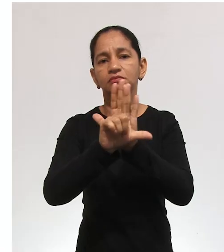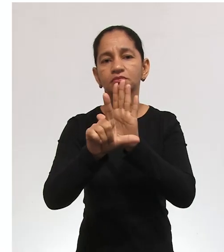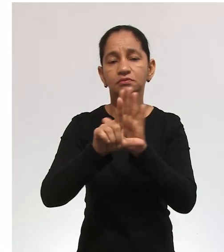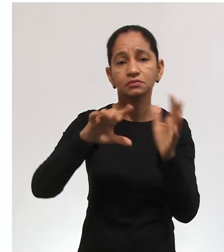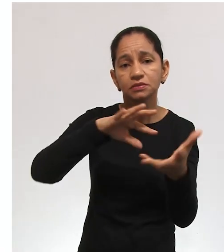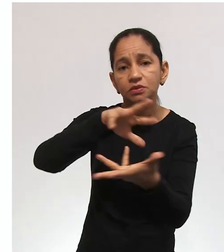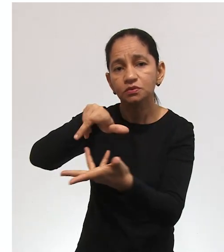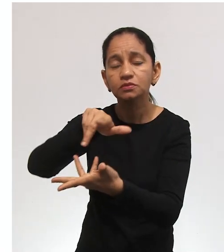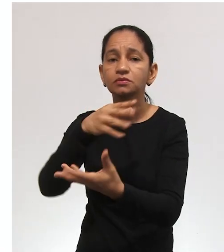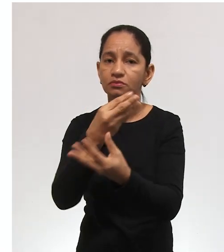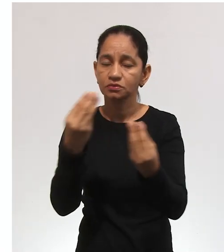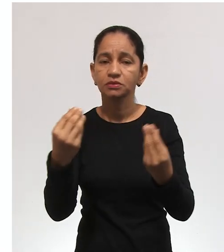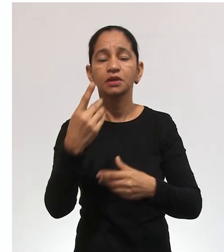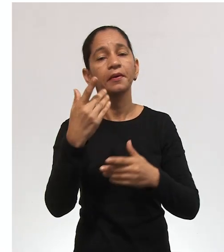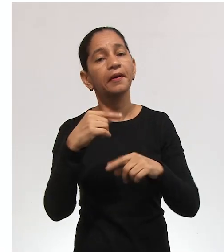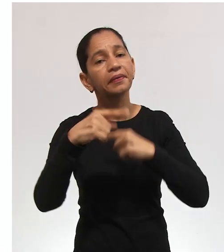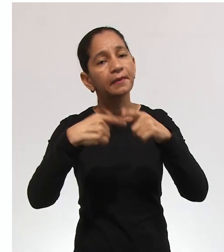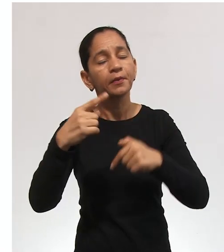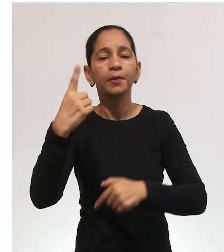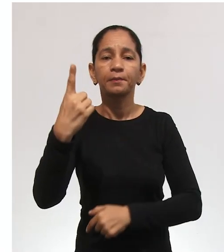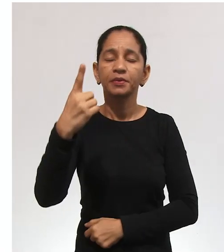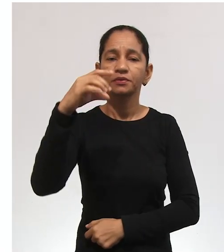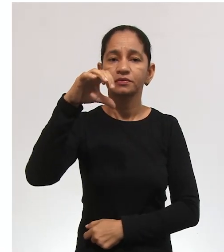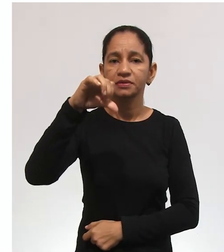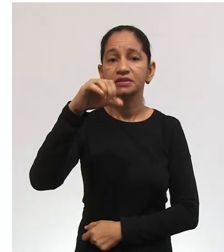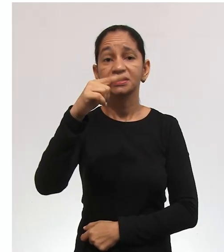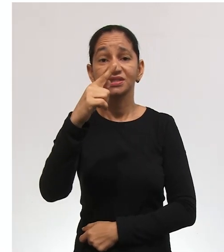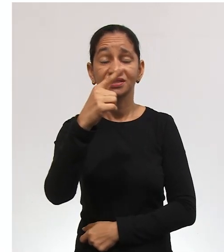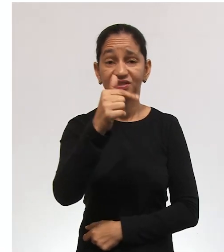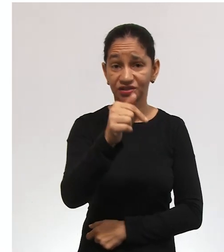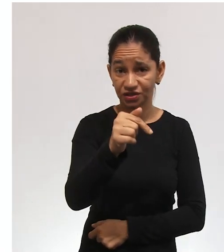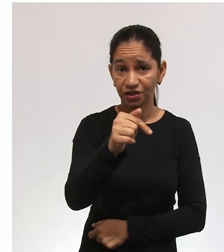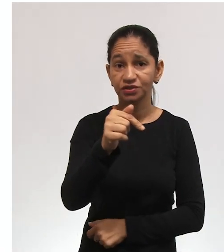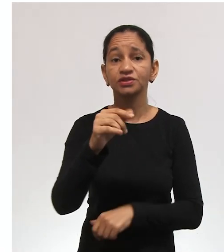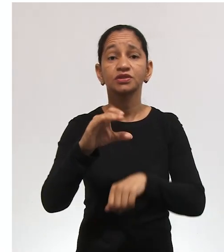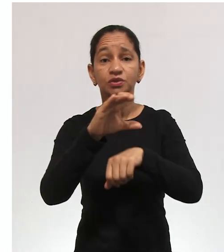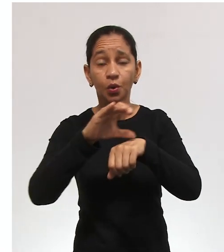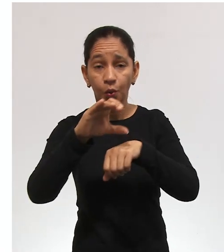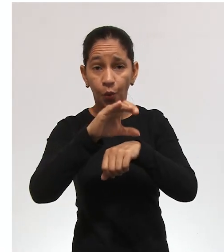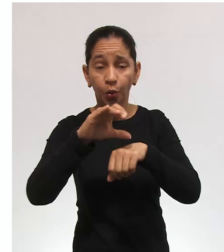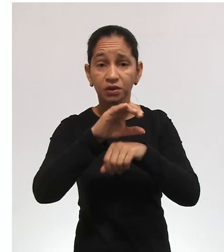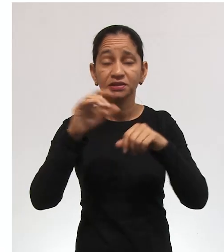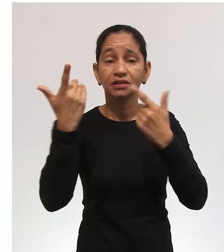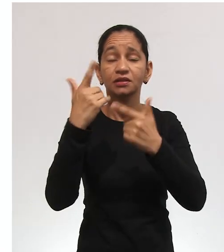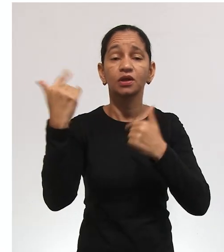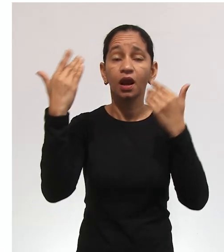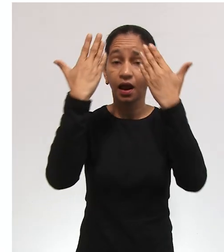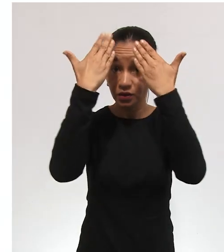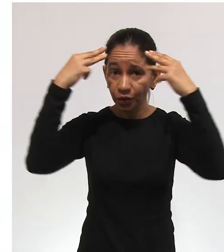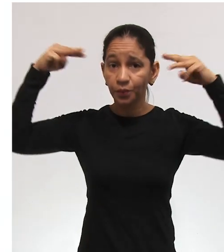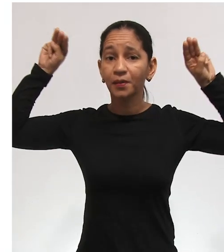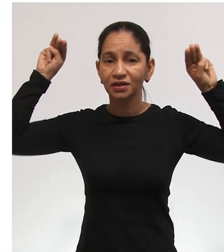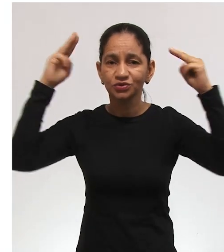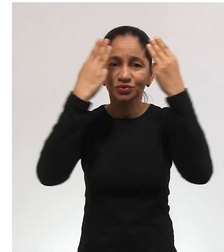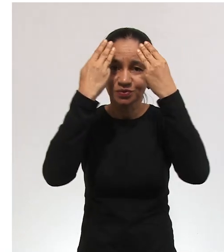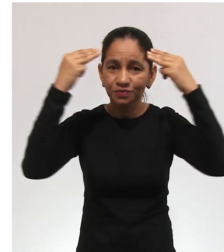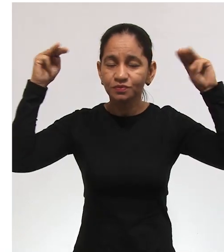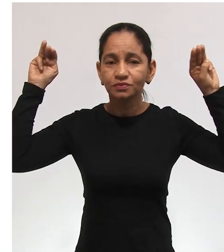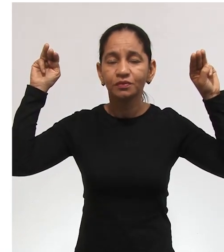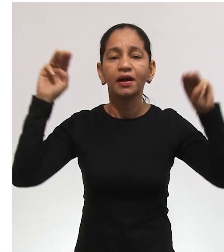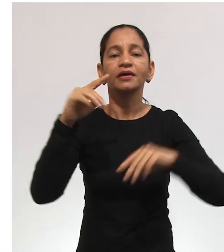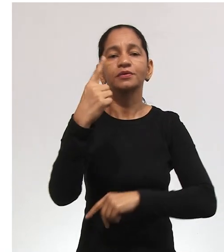do mundo. Passando para 1917, a gente tem a Constituição do México. Constituição do México,